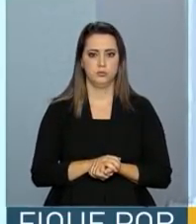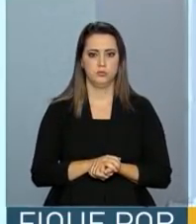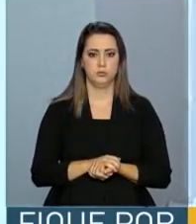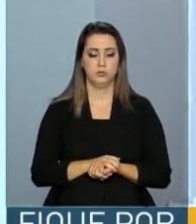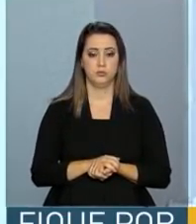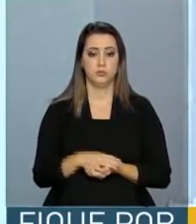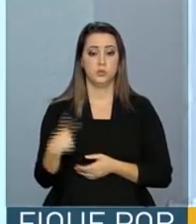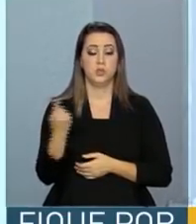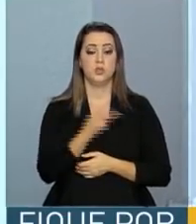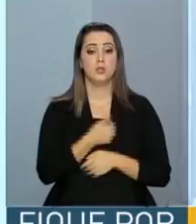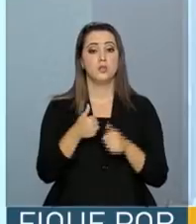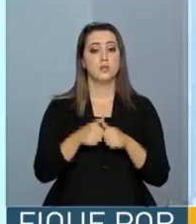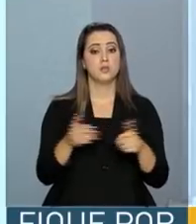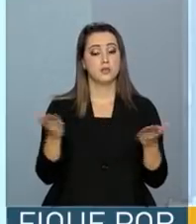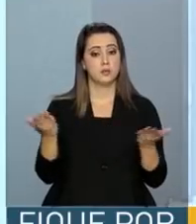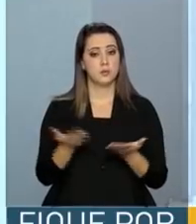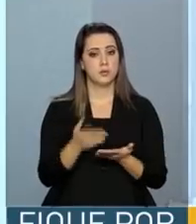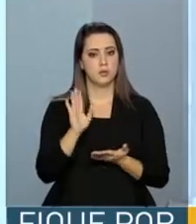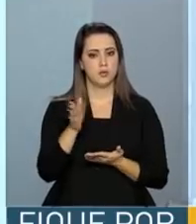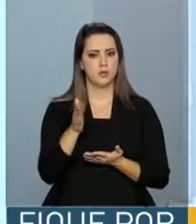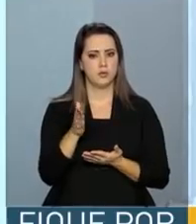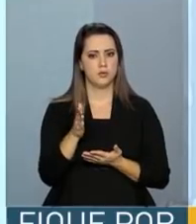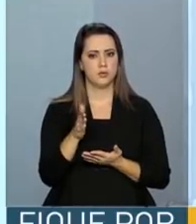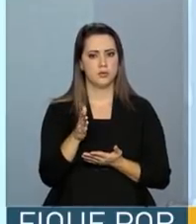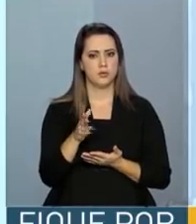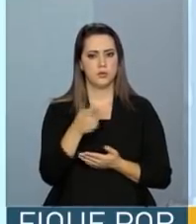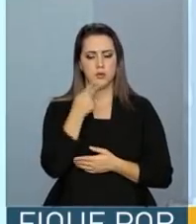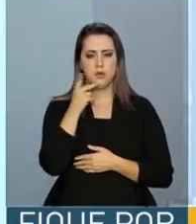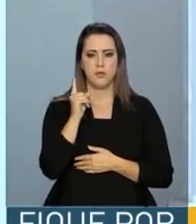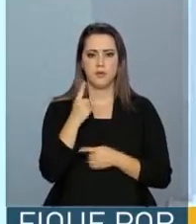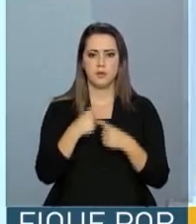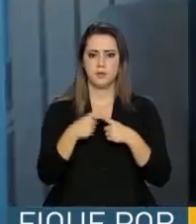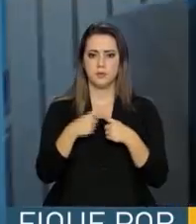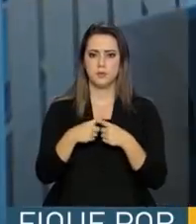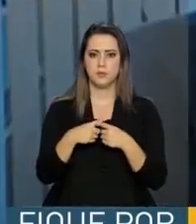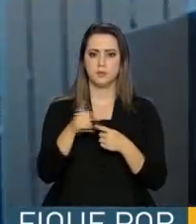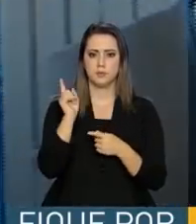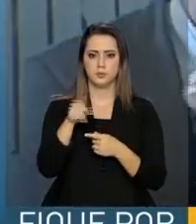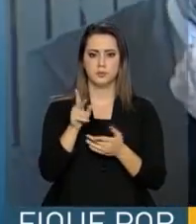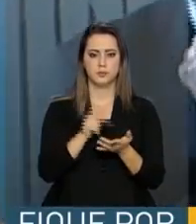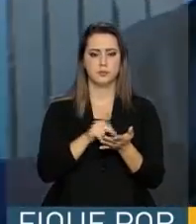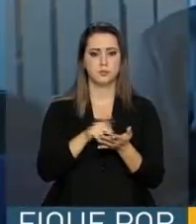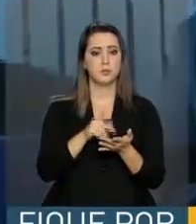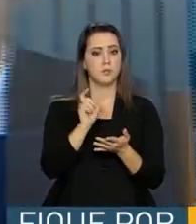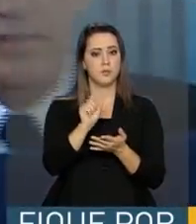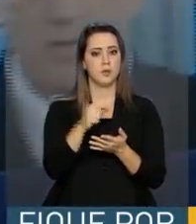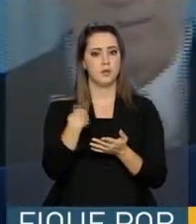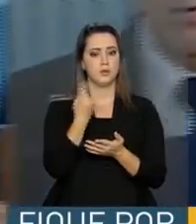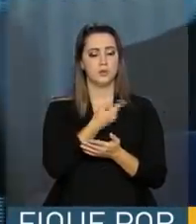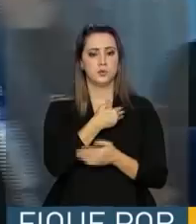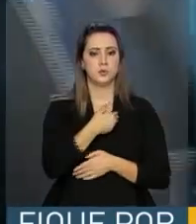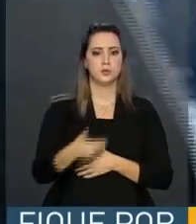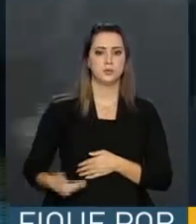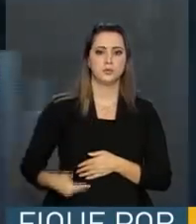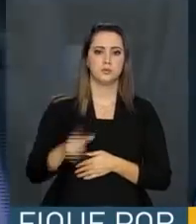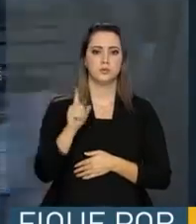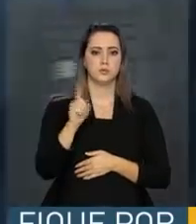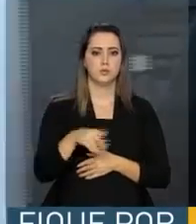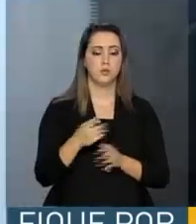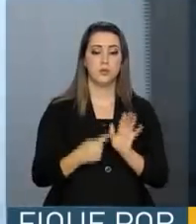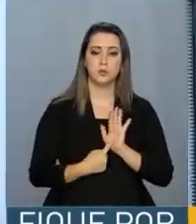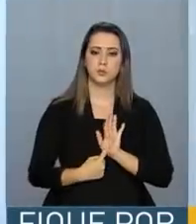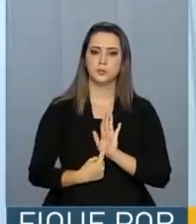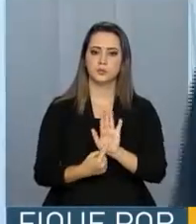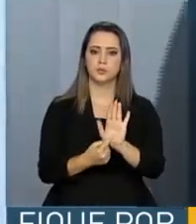estamos agora precisamente as que eu digo isto porque acho que foi uma virtude do nosso governo foi mostrar